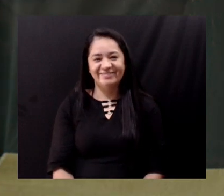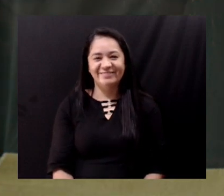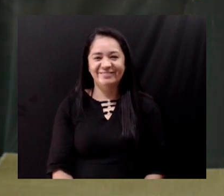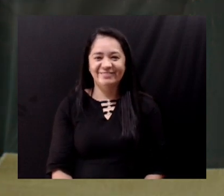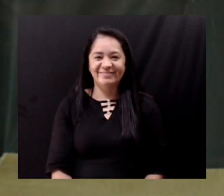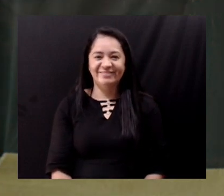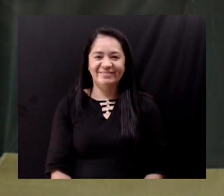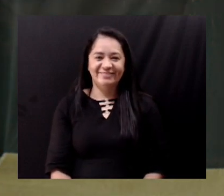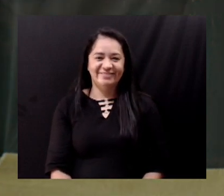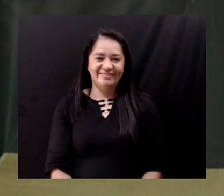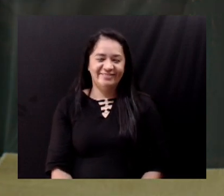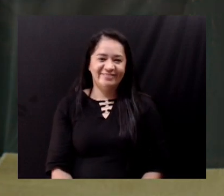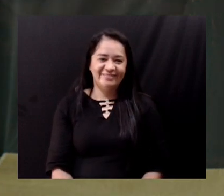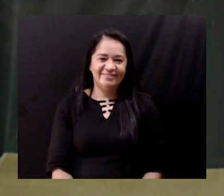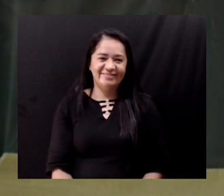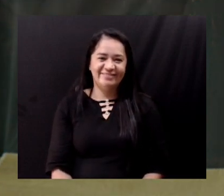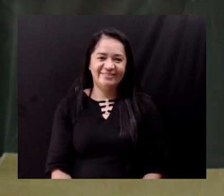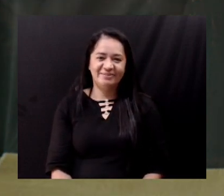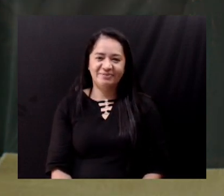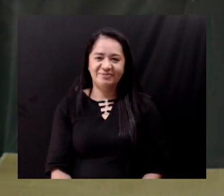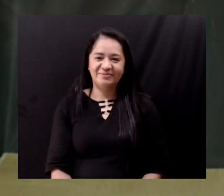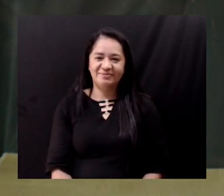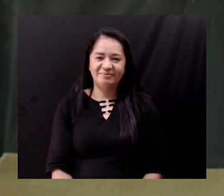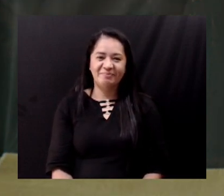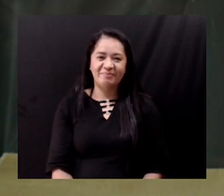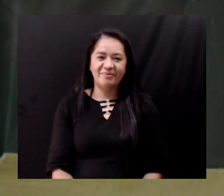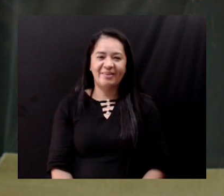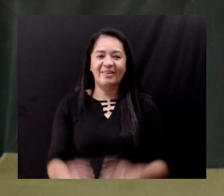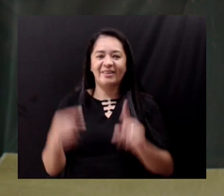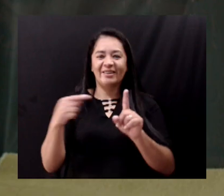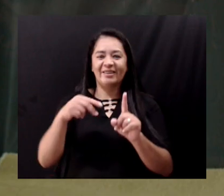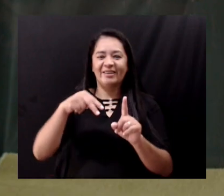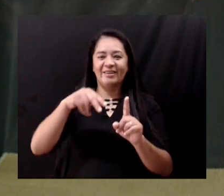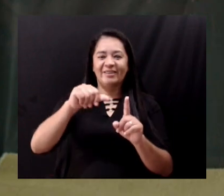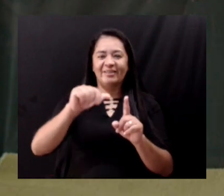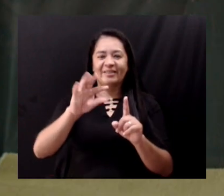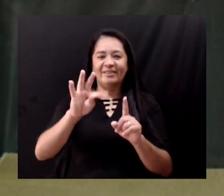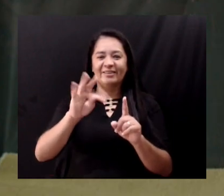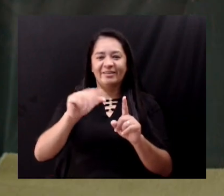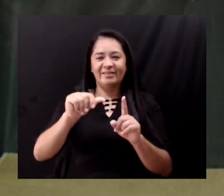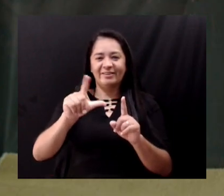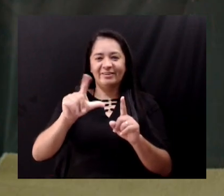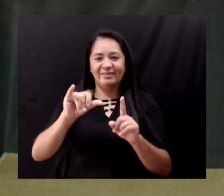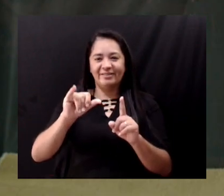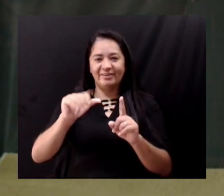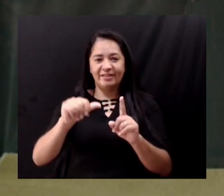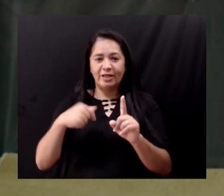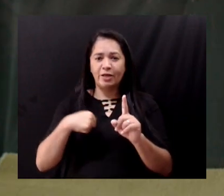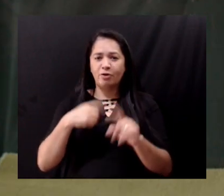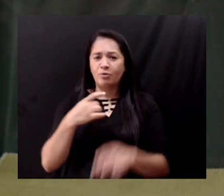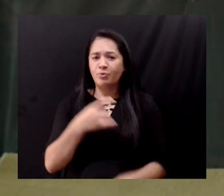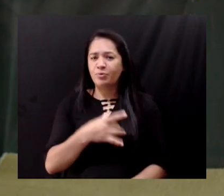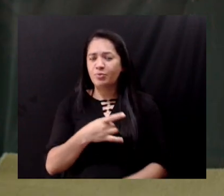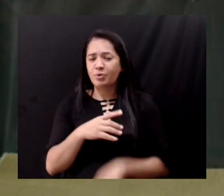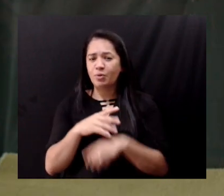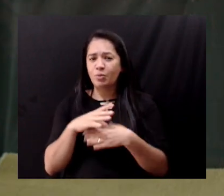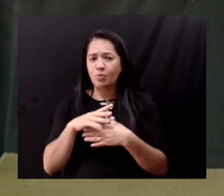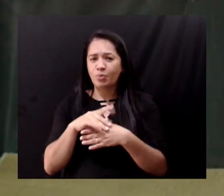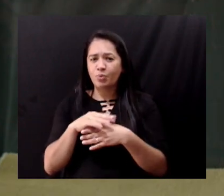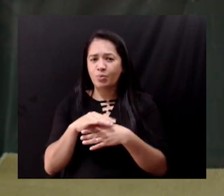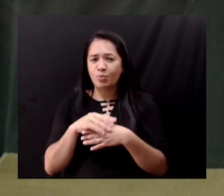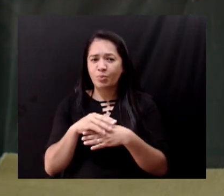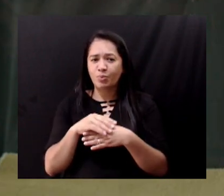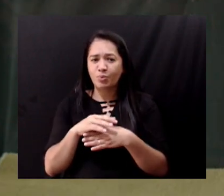Vocês estão de brincadeira? Ô, Natália, do Jardim Garcia, tudo bem? Tenho medo de adoecer ainda. Como é que é? Tenho